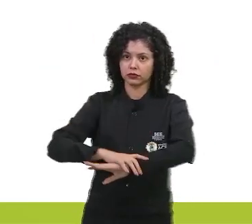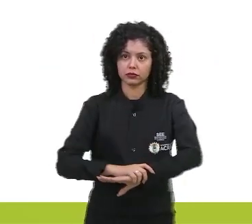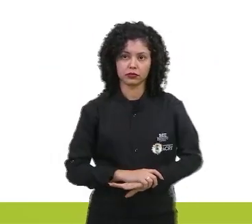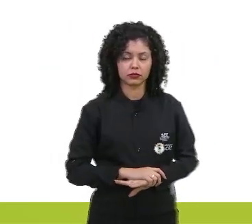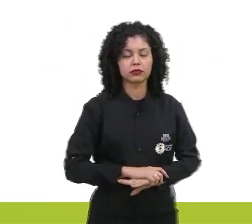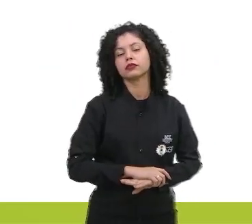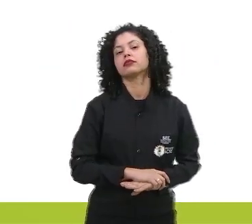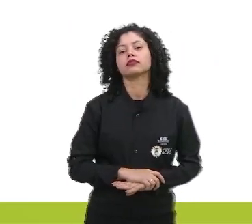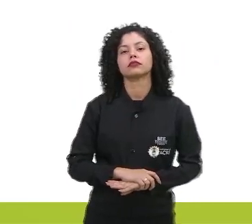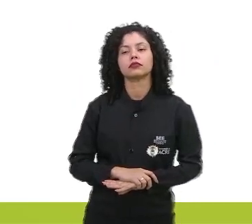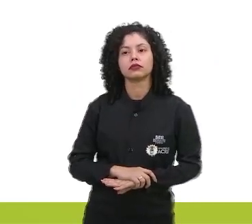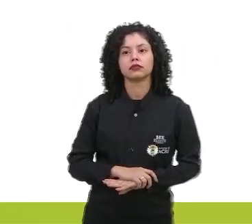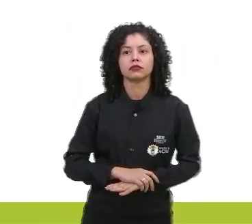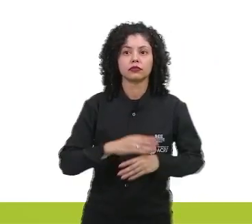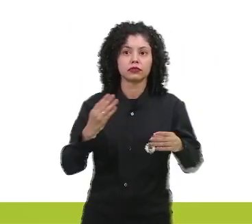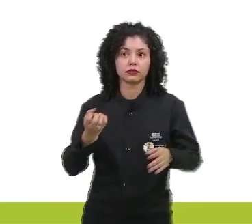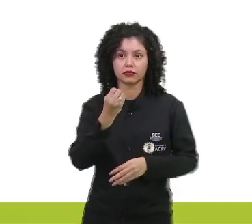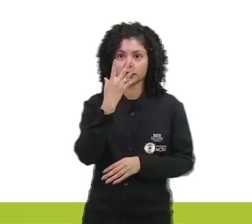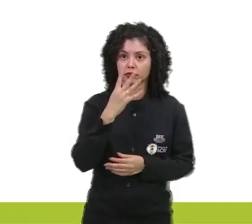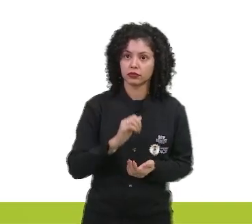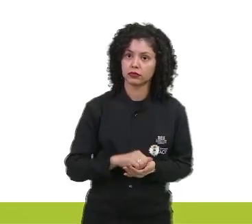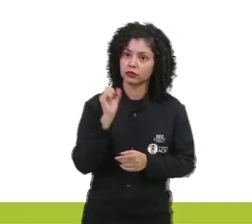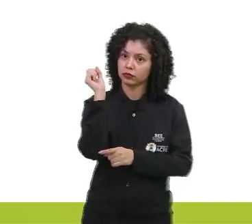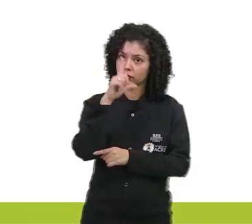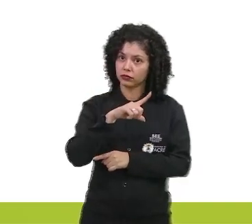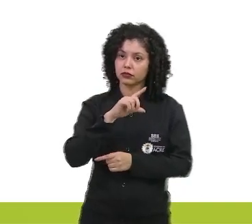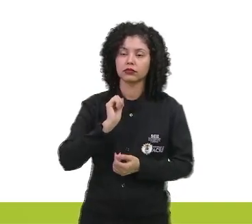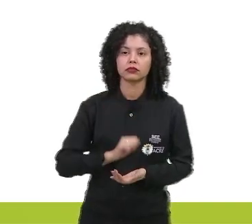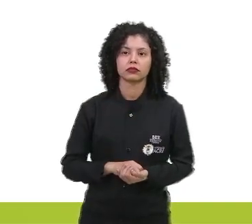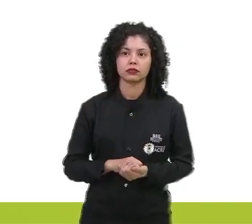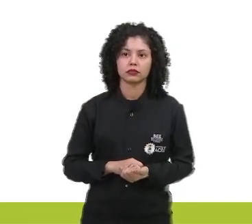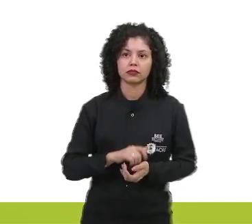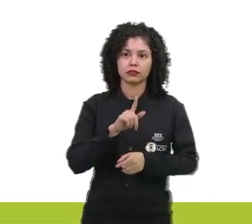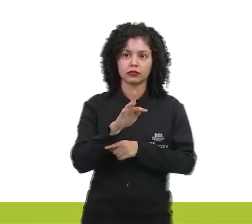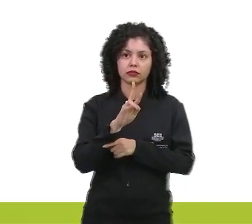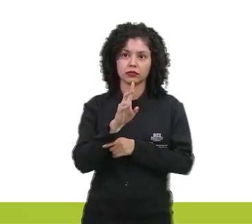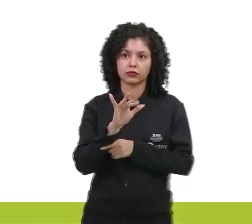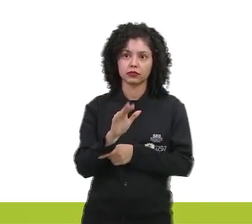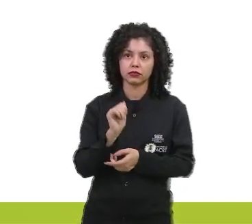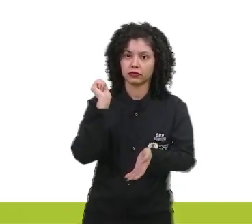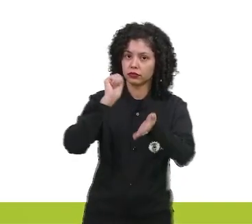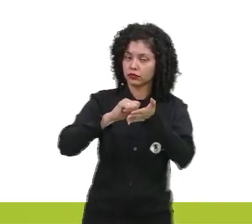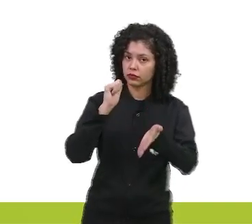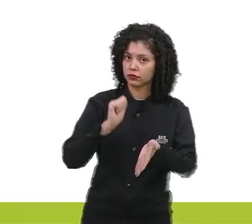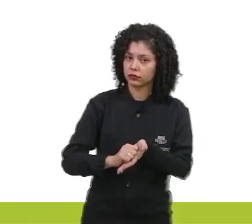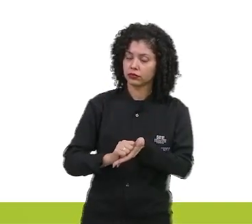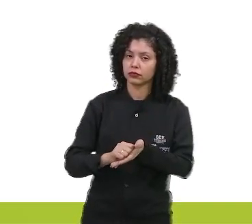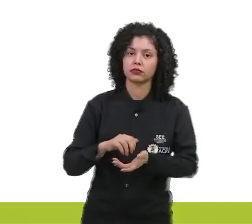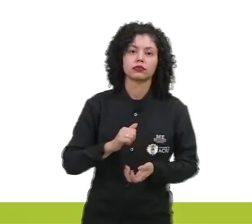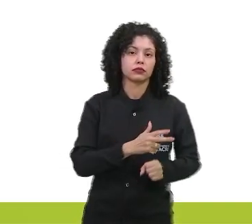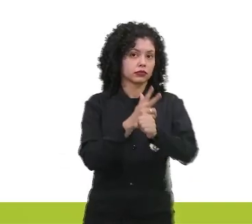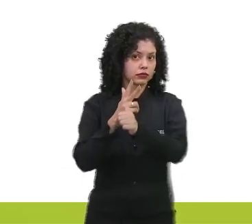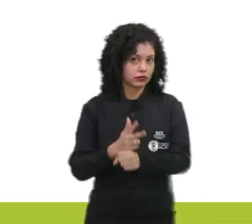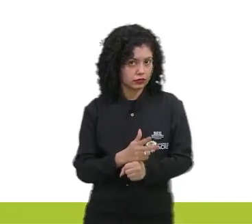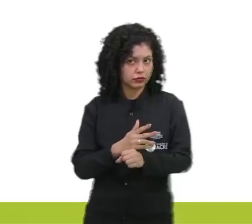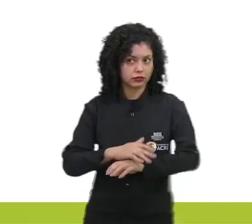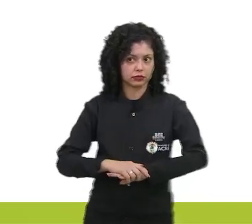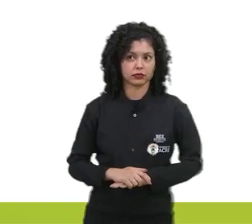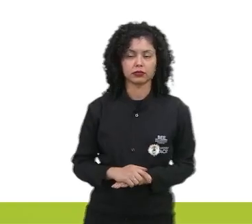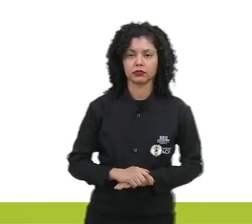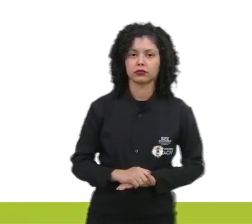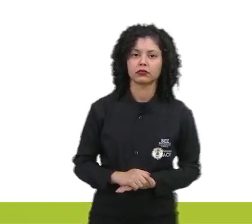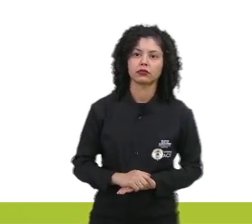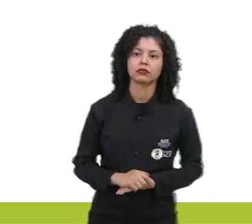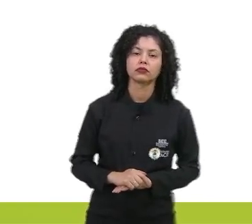gravar com luz. Foto significa luz e graphe significa escrever,